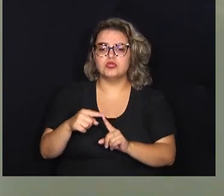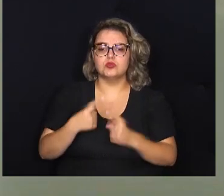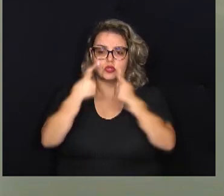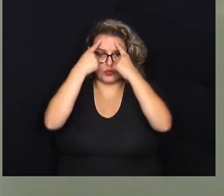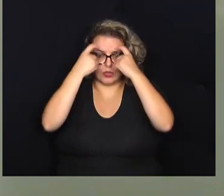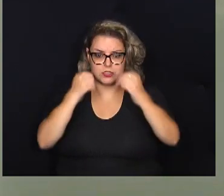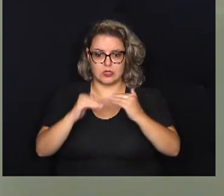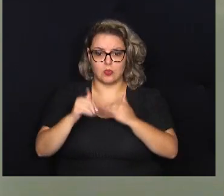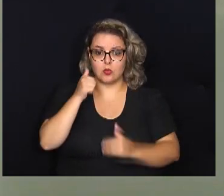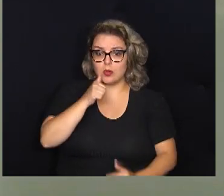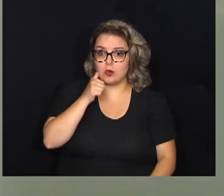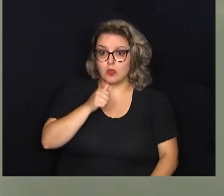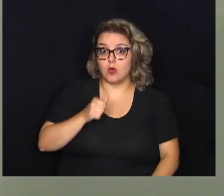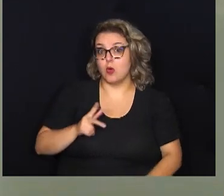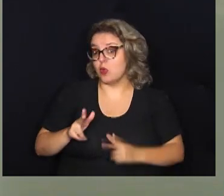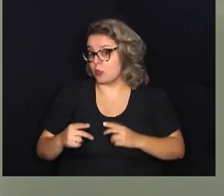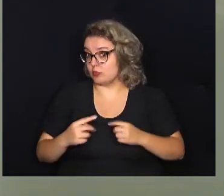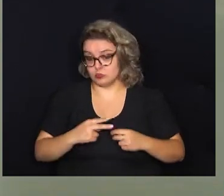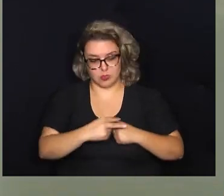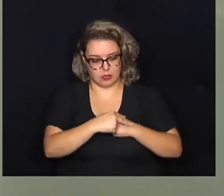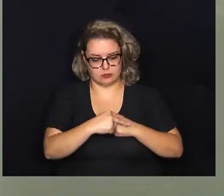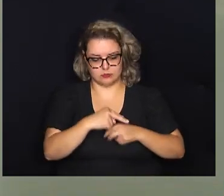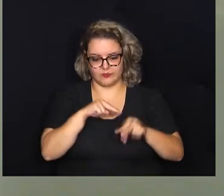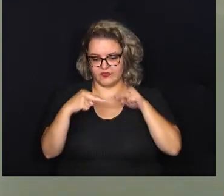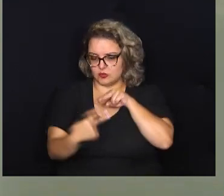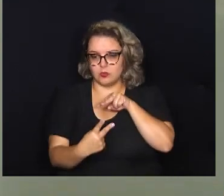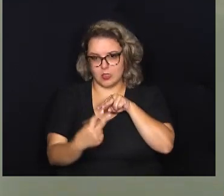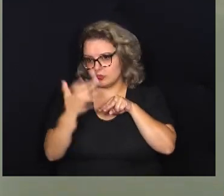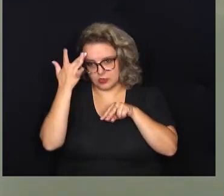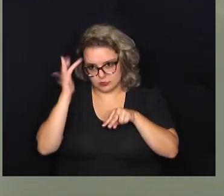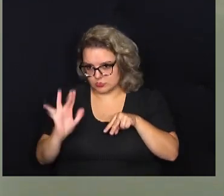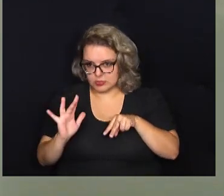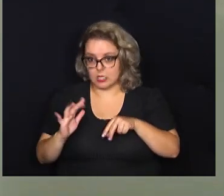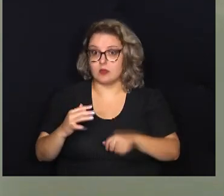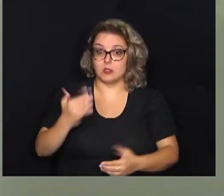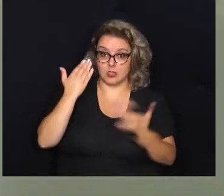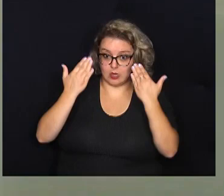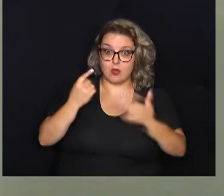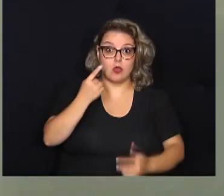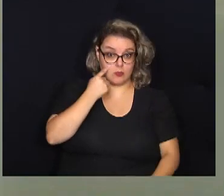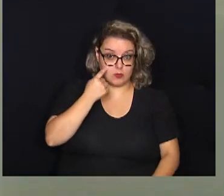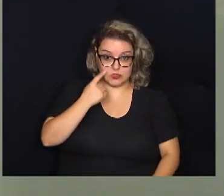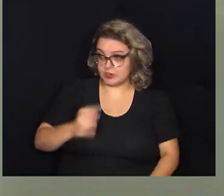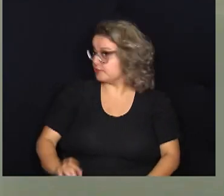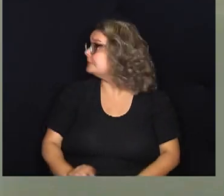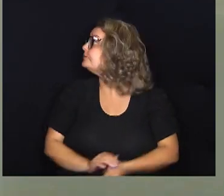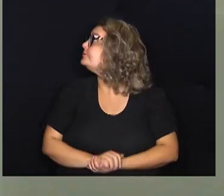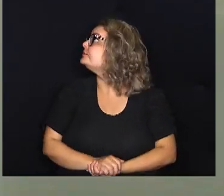mulher, como a virtual, que muita gente não sabe, e também a psicológica. Vamos dar uma olhada?